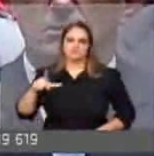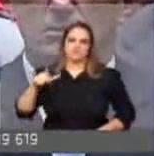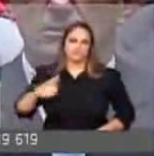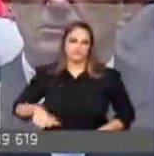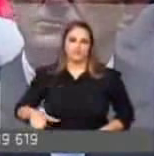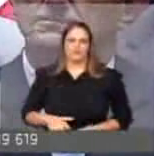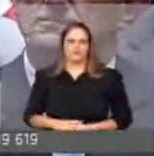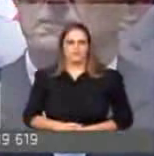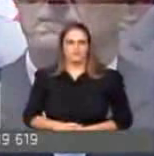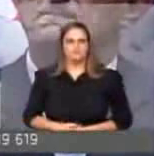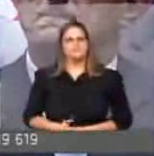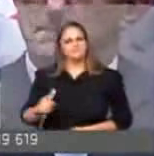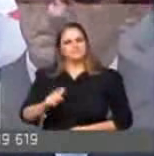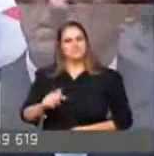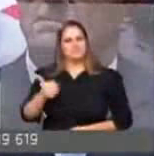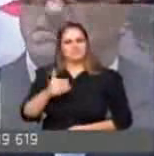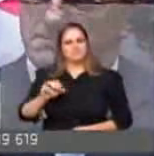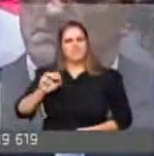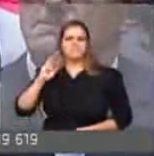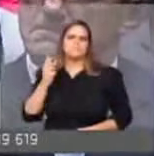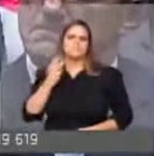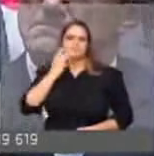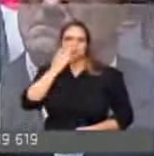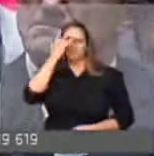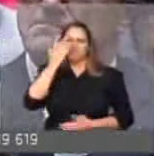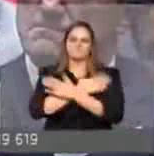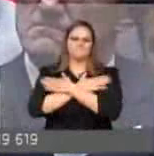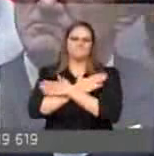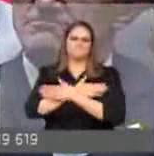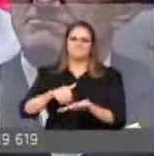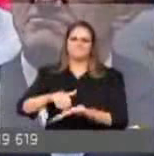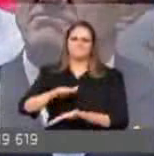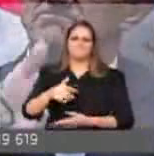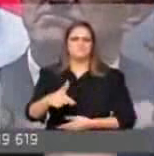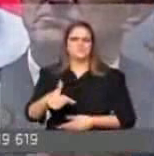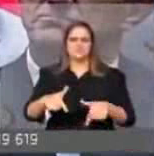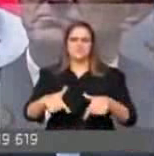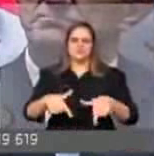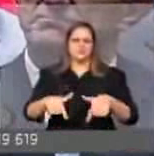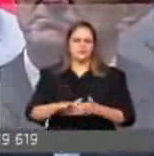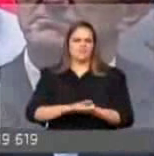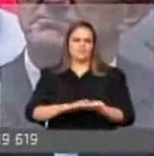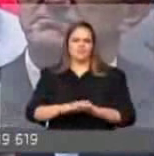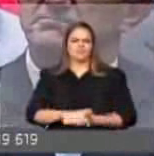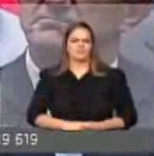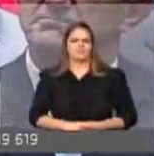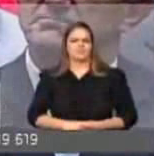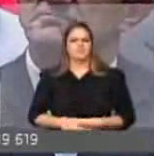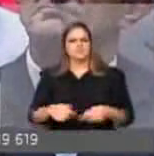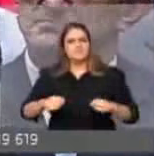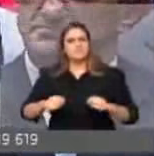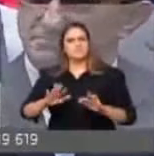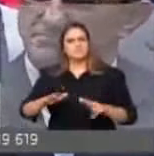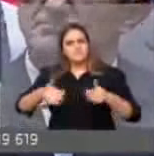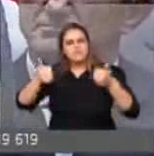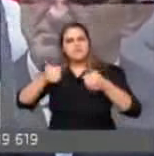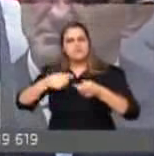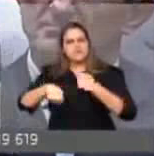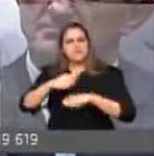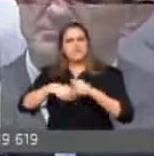milhões de desempregados no nosso país, em favor de melhorar a economia do nosso